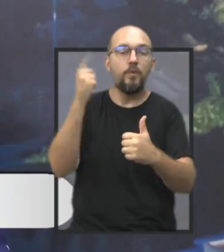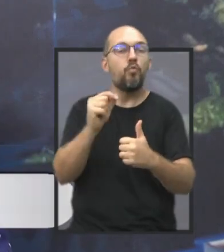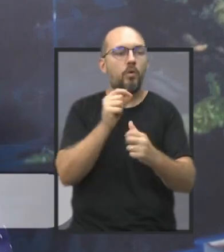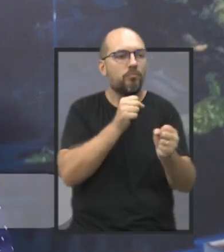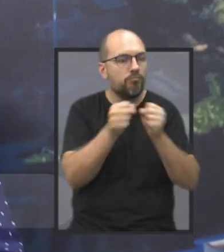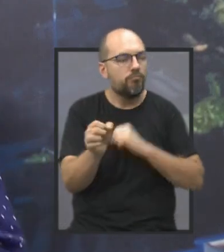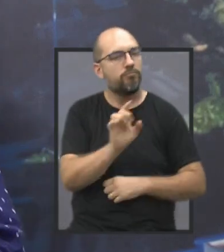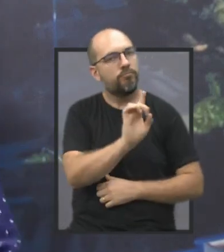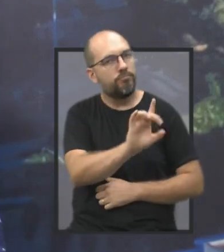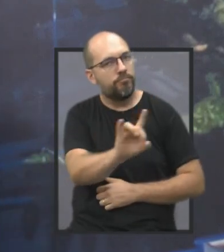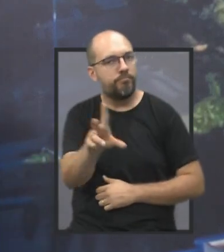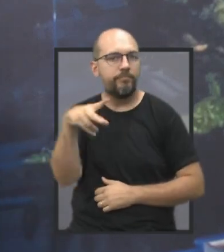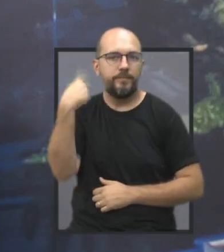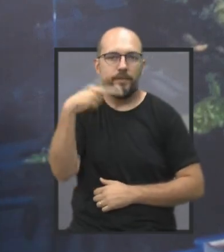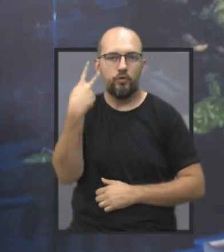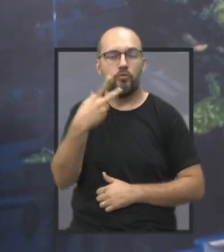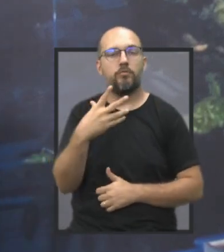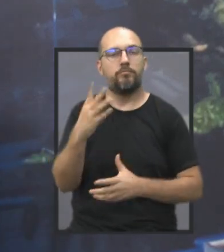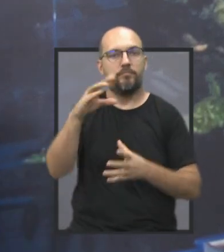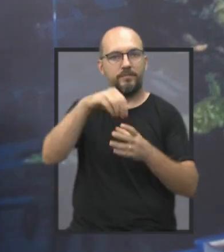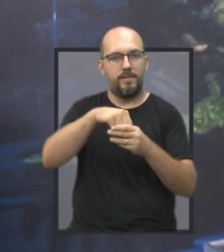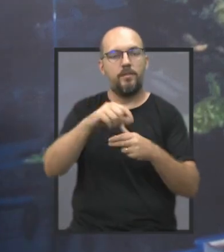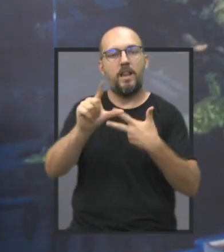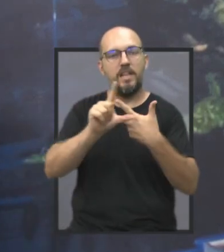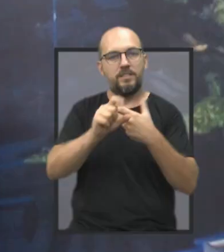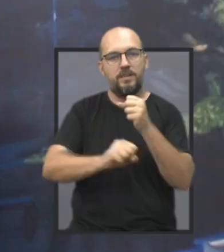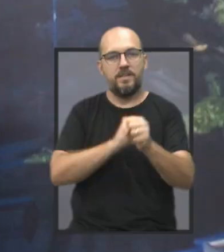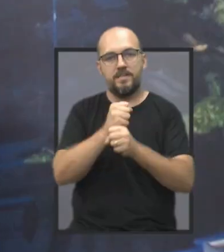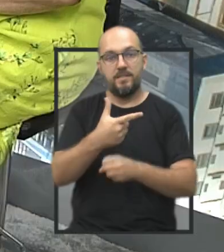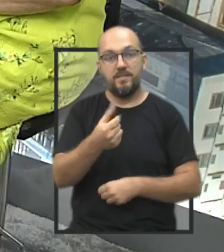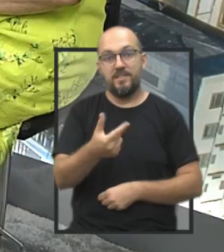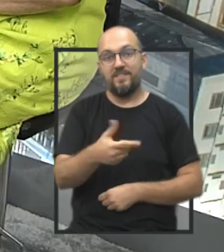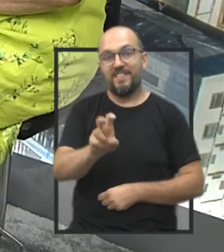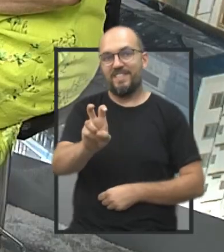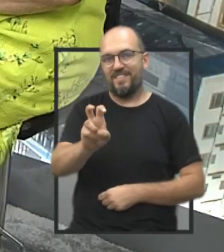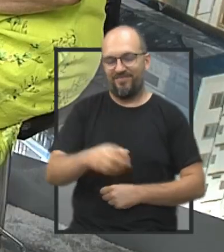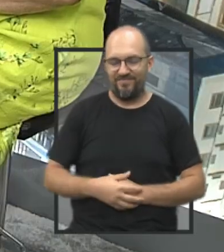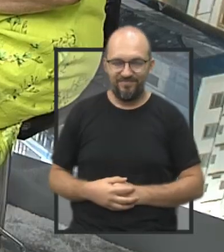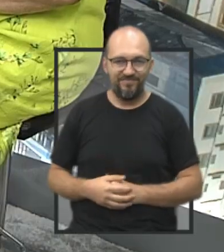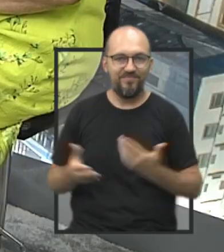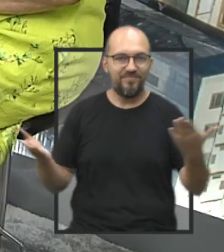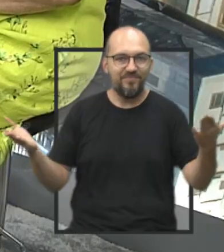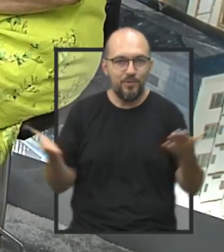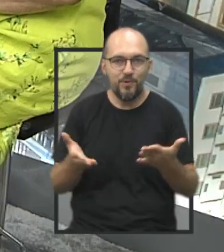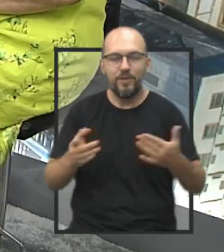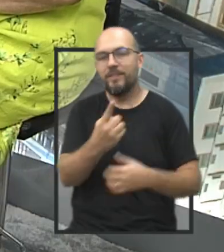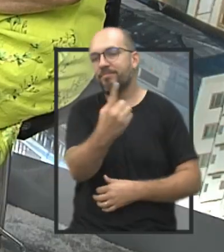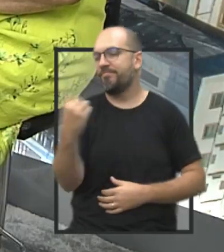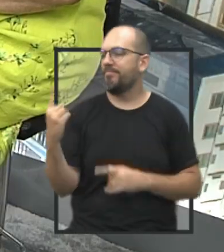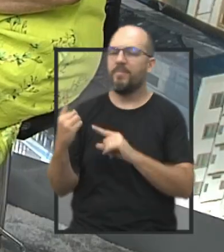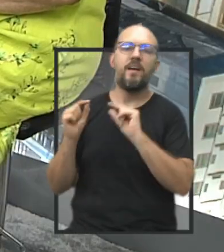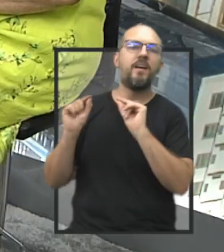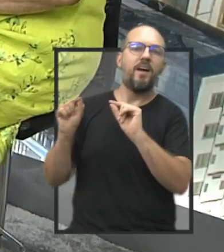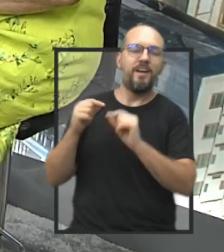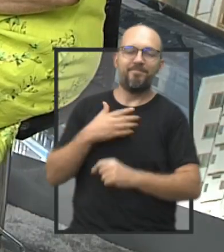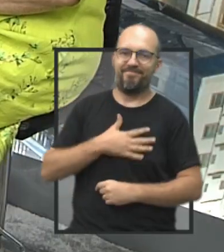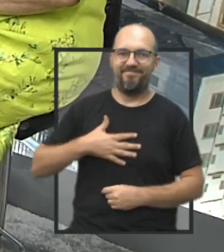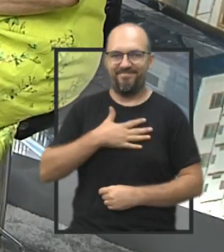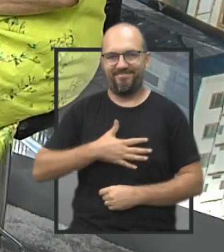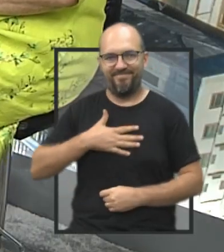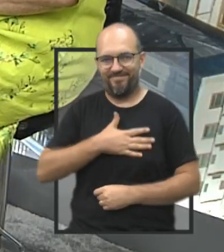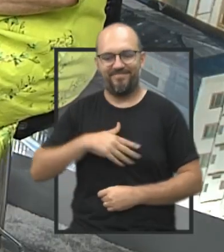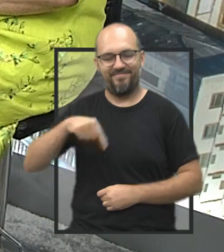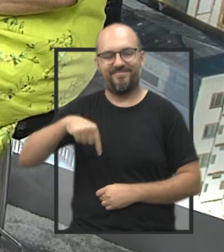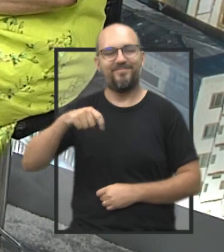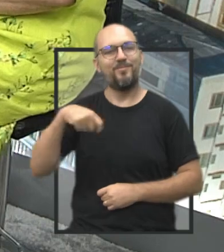de entrevistas com os parlamentares em 2025. E na edição de hoje eu tenho o prazer em receber aqui no estúdio